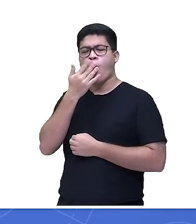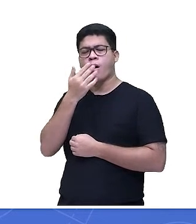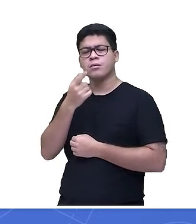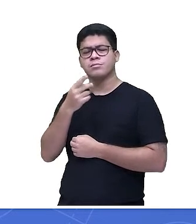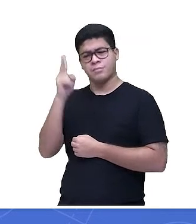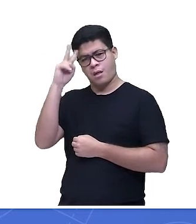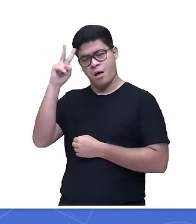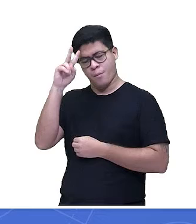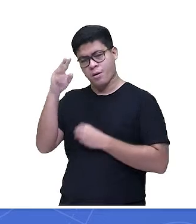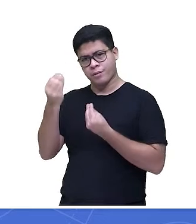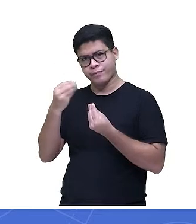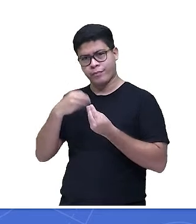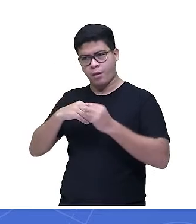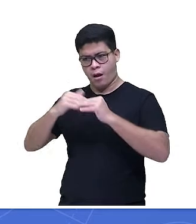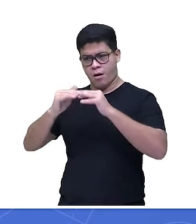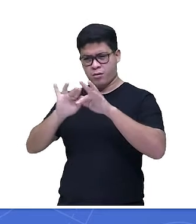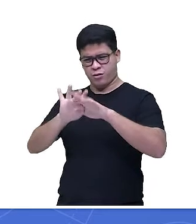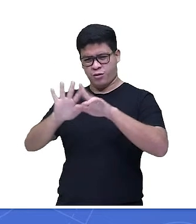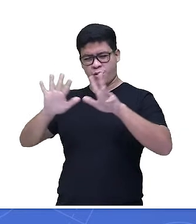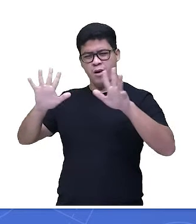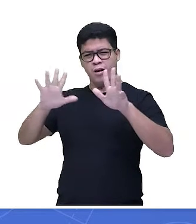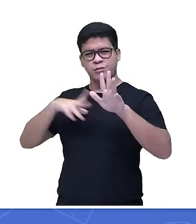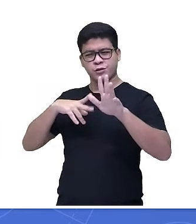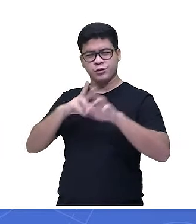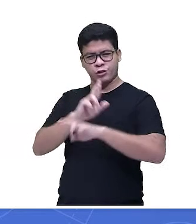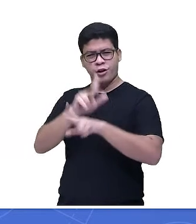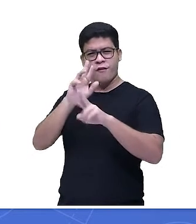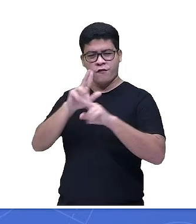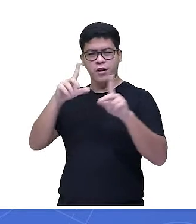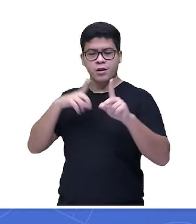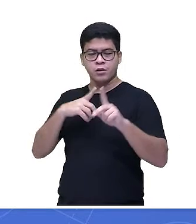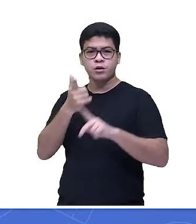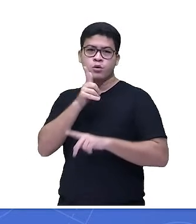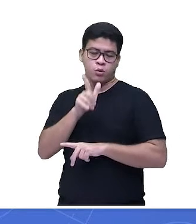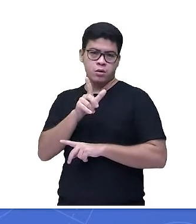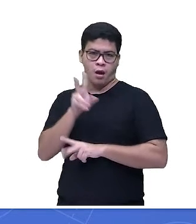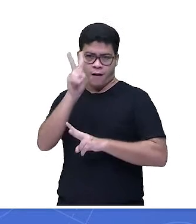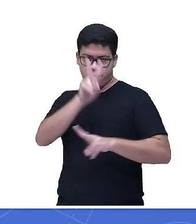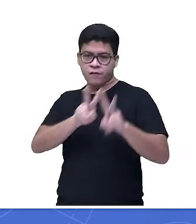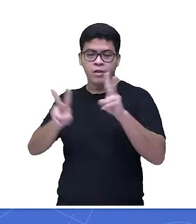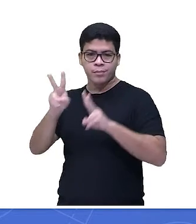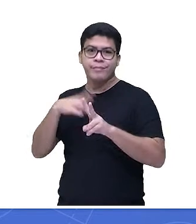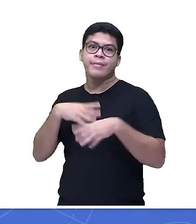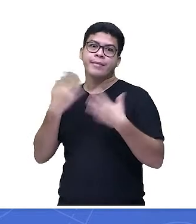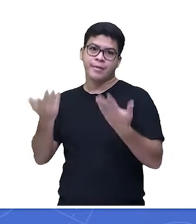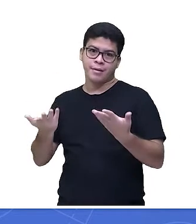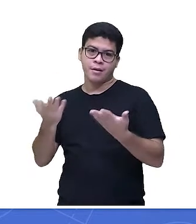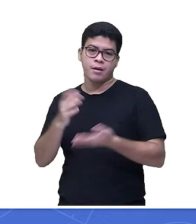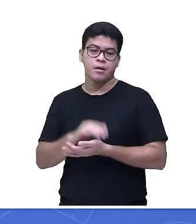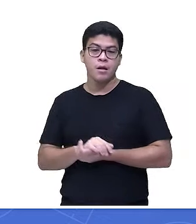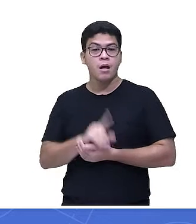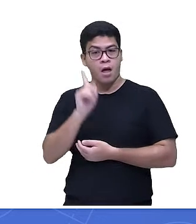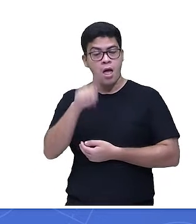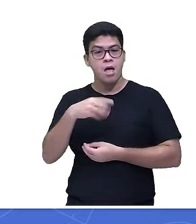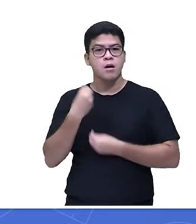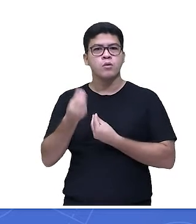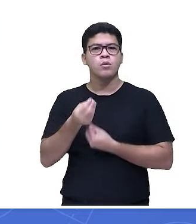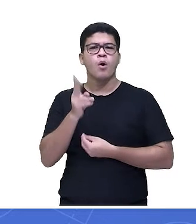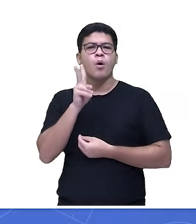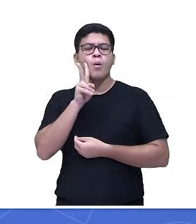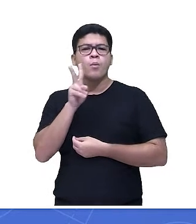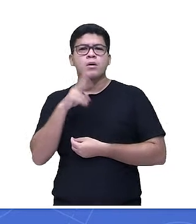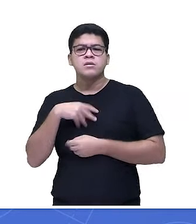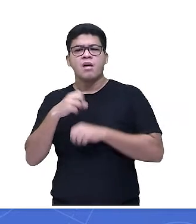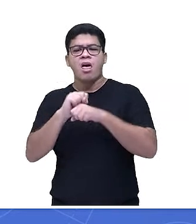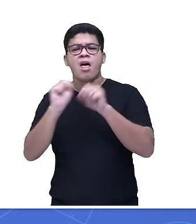O aspecto visual como conceitual, né? Então, observem aqui esse sistema heterogêneo, né? Quando eu falo